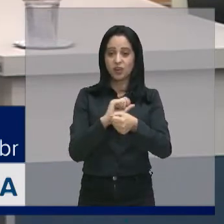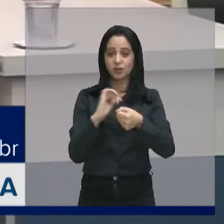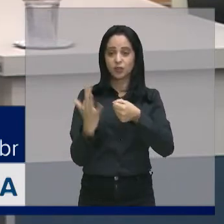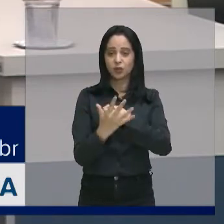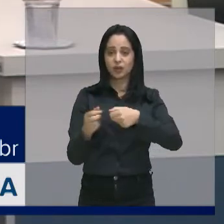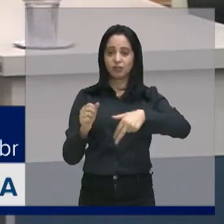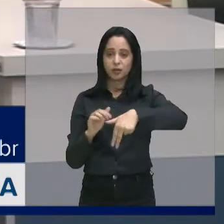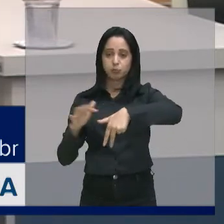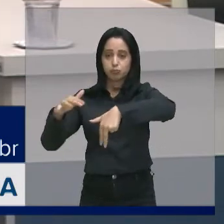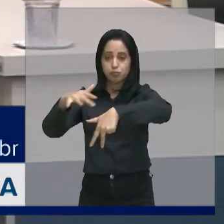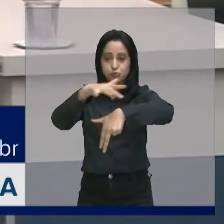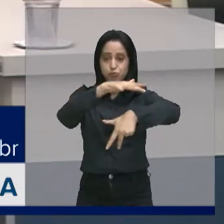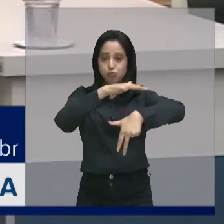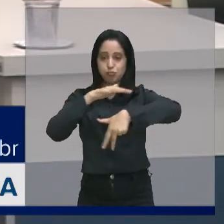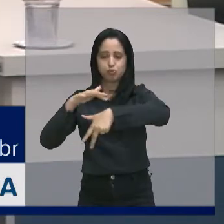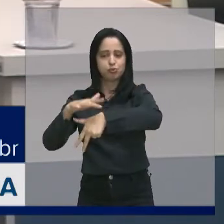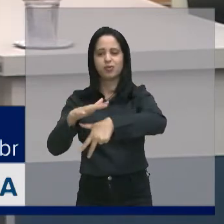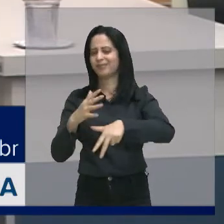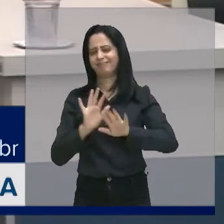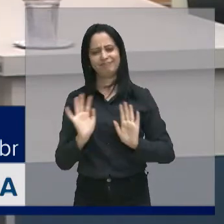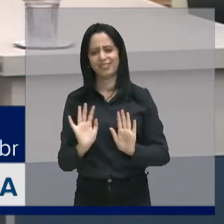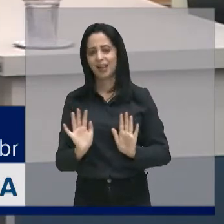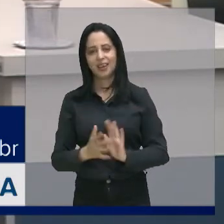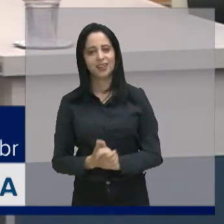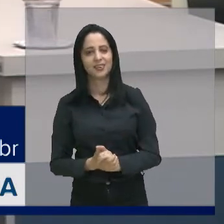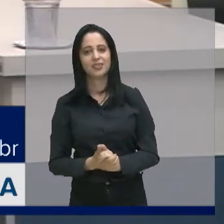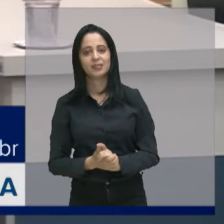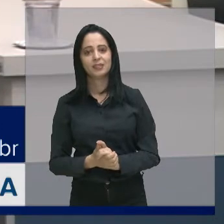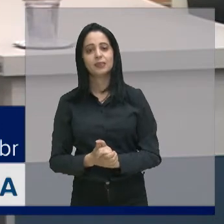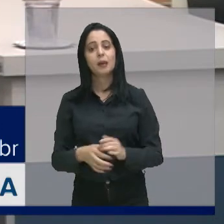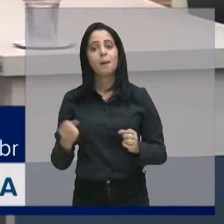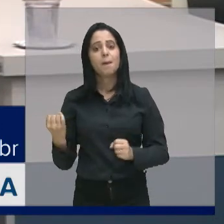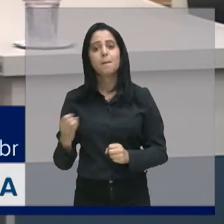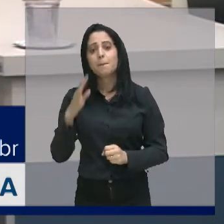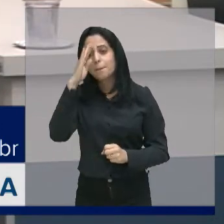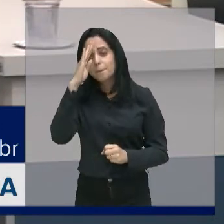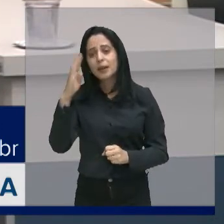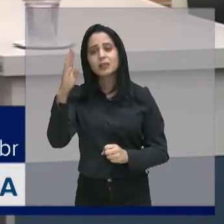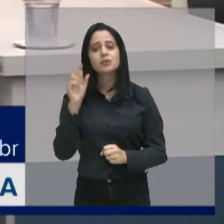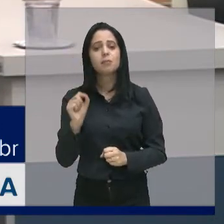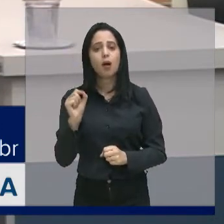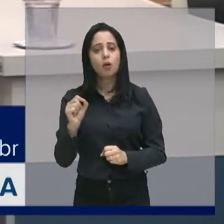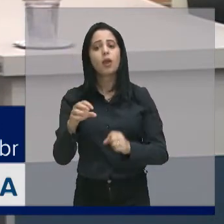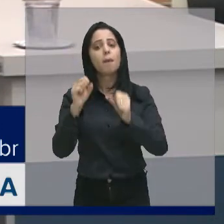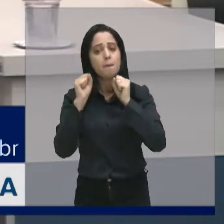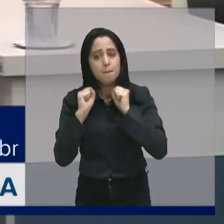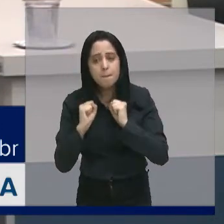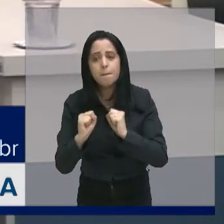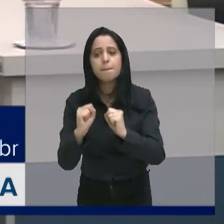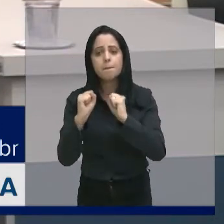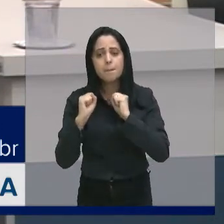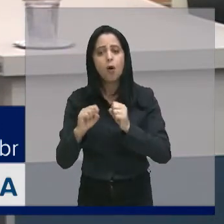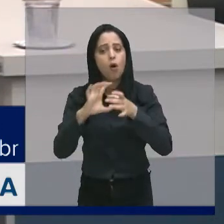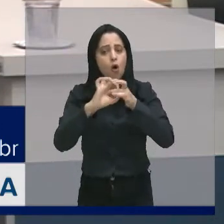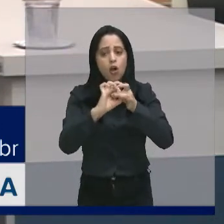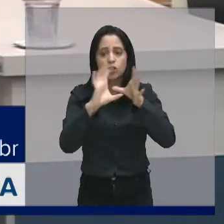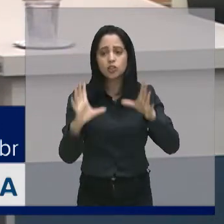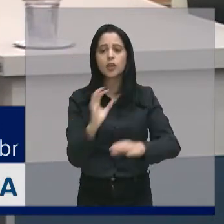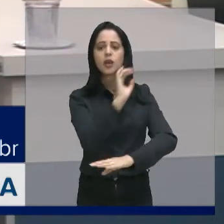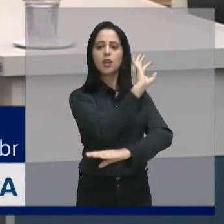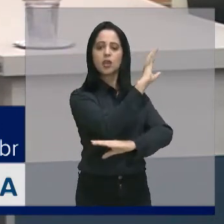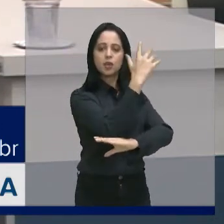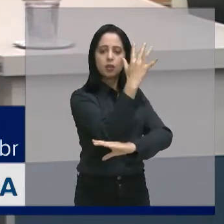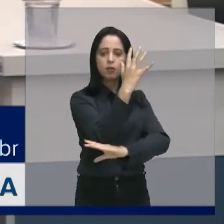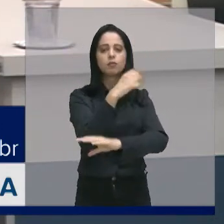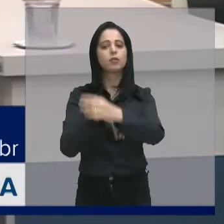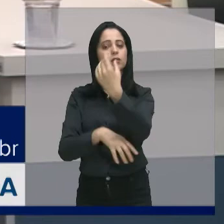físicas, principalmente, né, Marcão? Principalmente numa área aberta. Nós temos essa possibilidade. A gente não pode